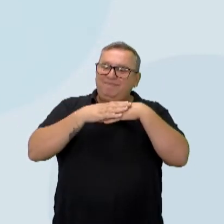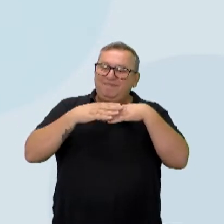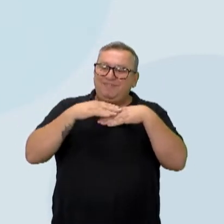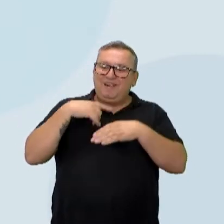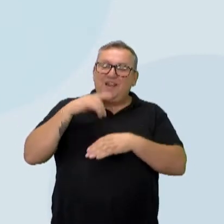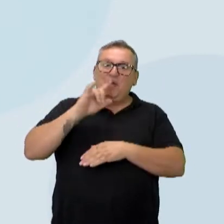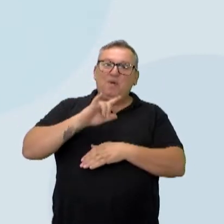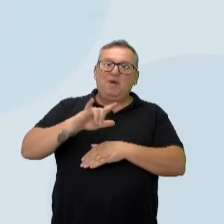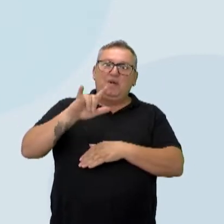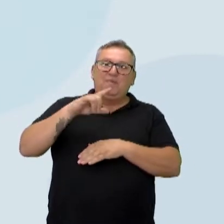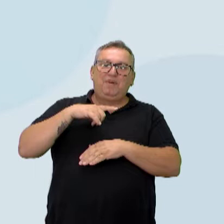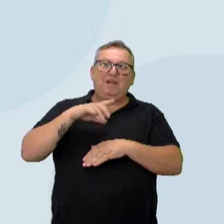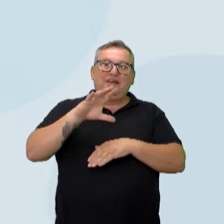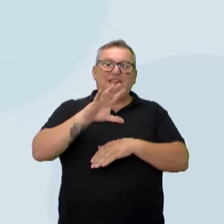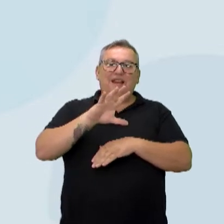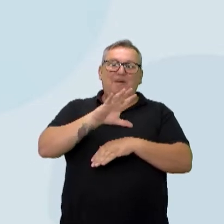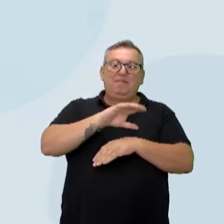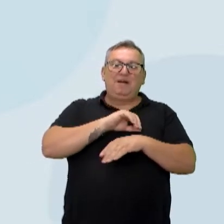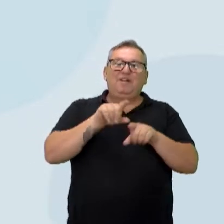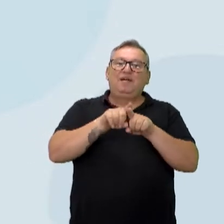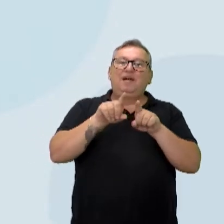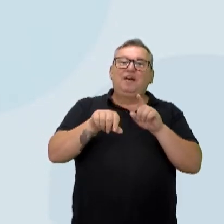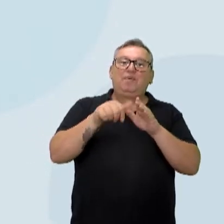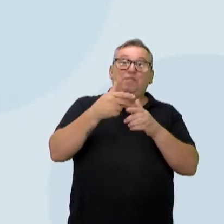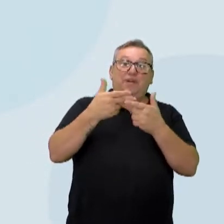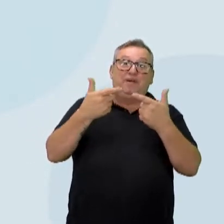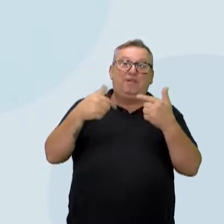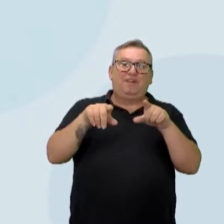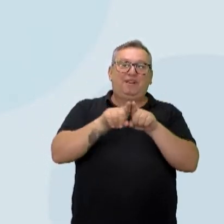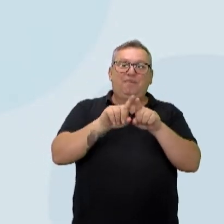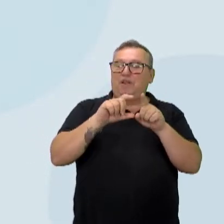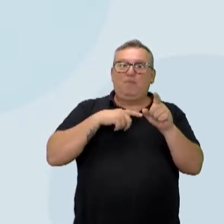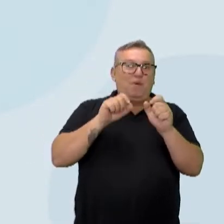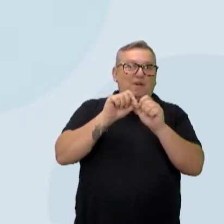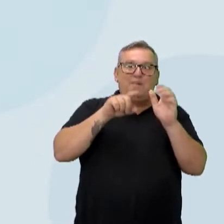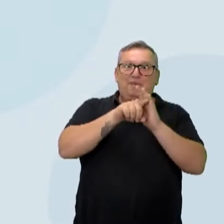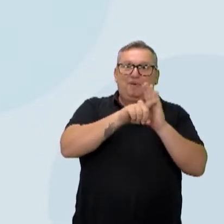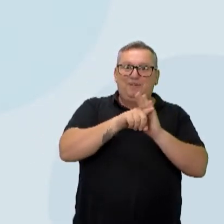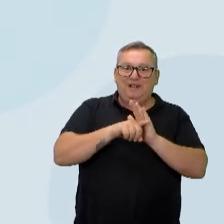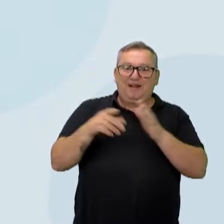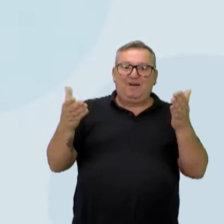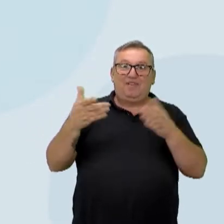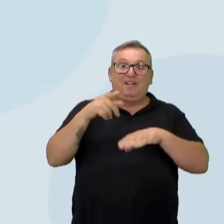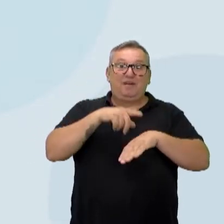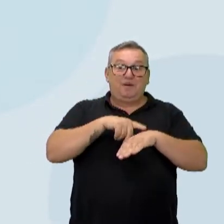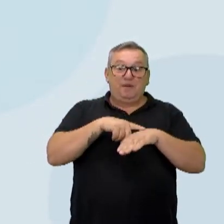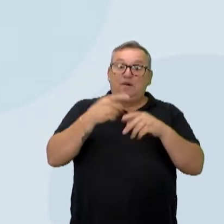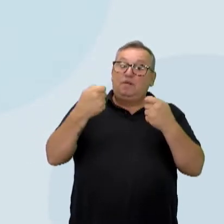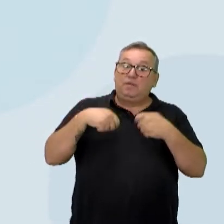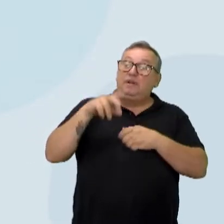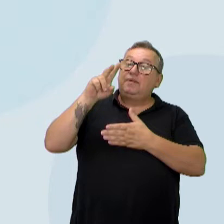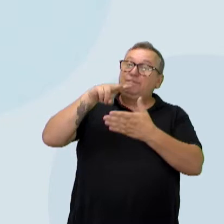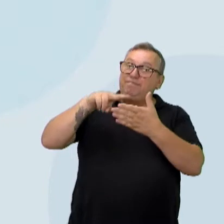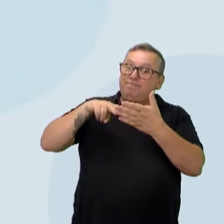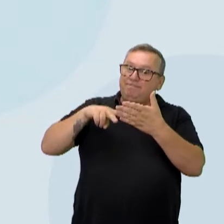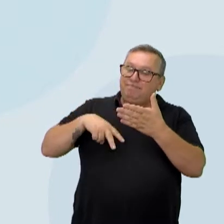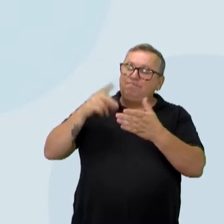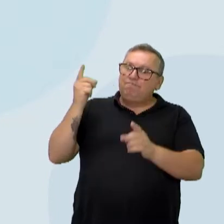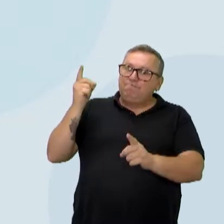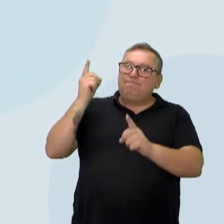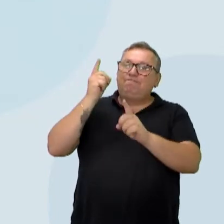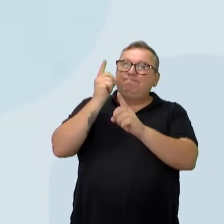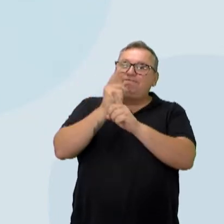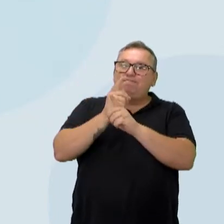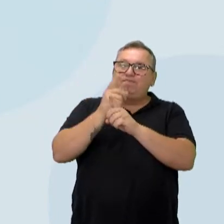amo, é ser amado de verdade. Isso aí é um problema seu, não é o que está sendo perguntado nesse momento. Então, é preciso ler,